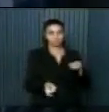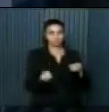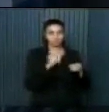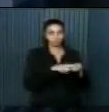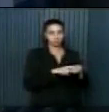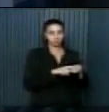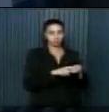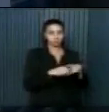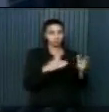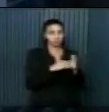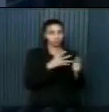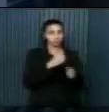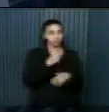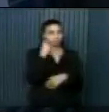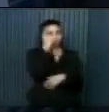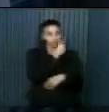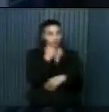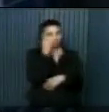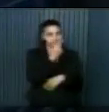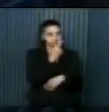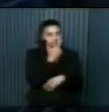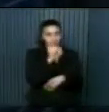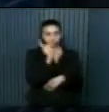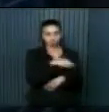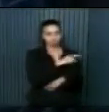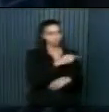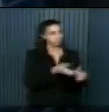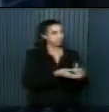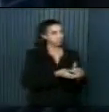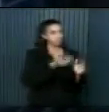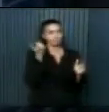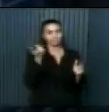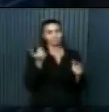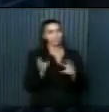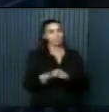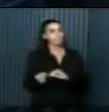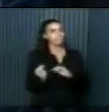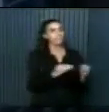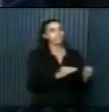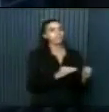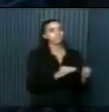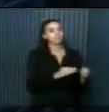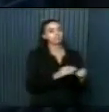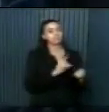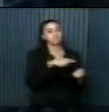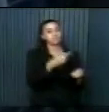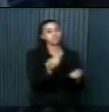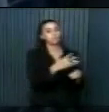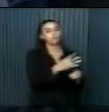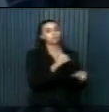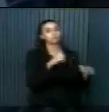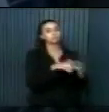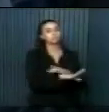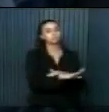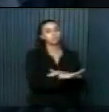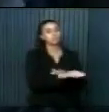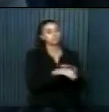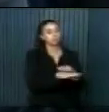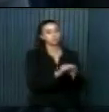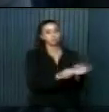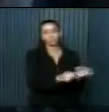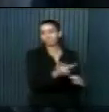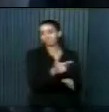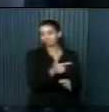no prazo de 48 horas, será suspenso o repasse das parcelas referentes a novos depósitos judiciais até